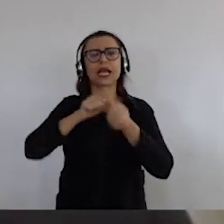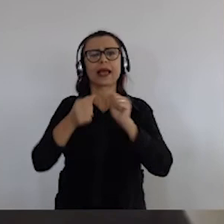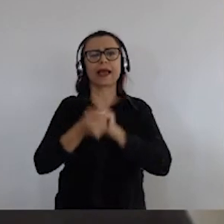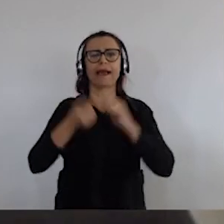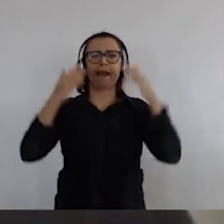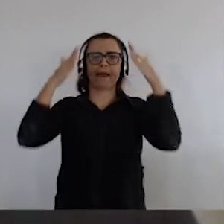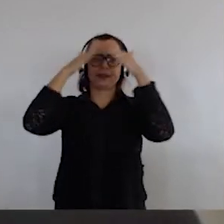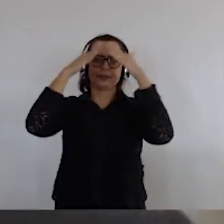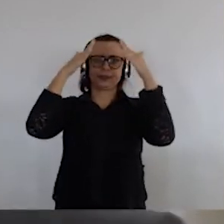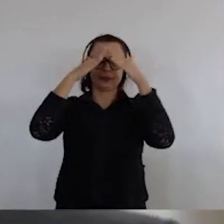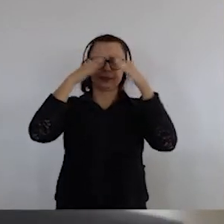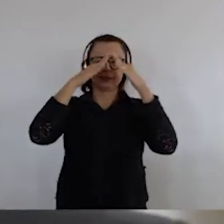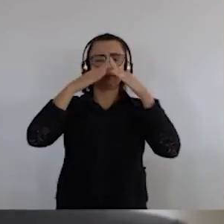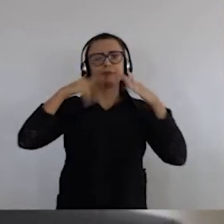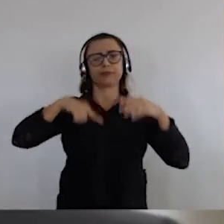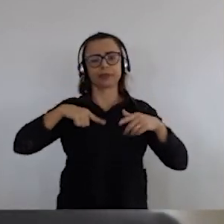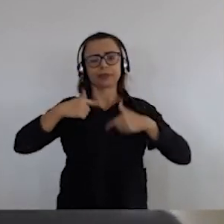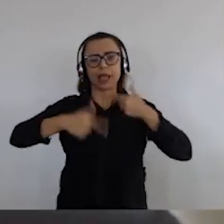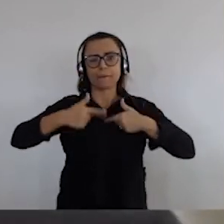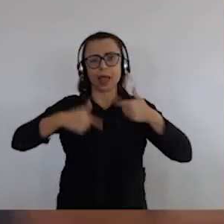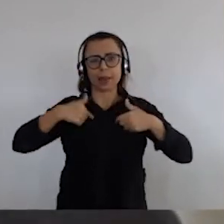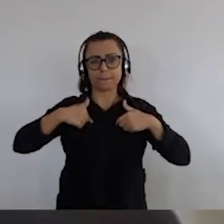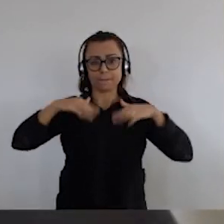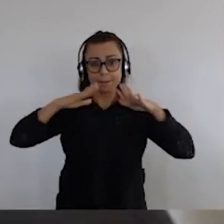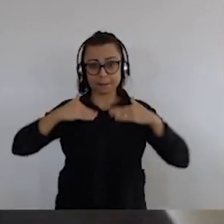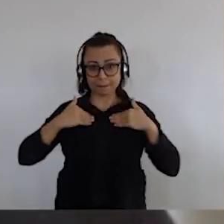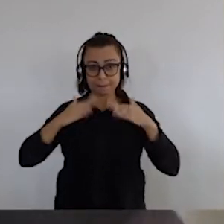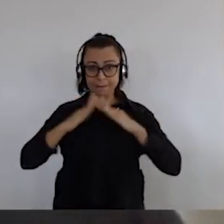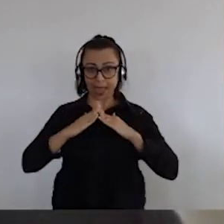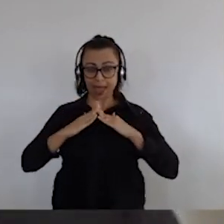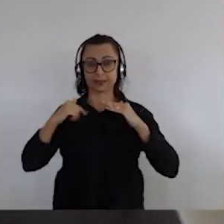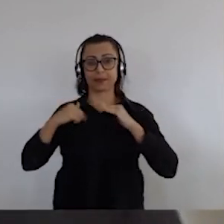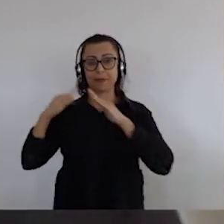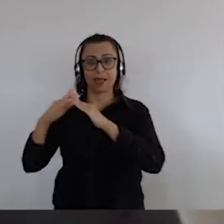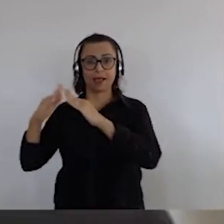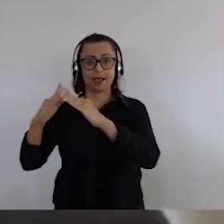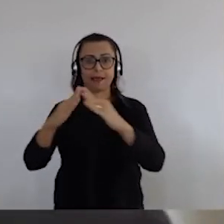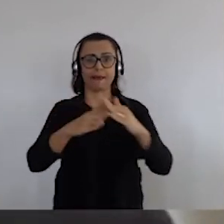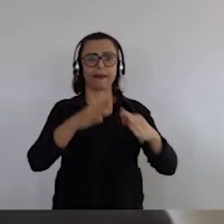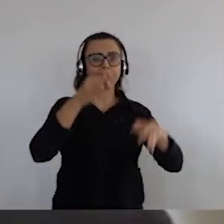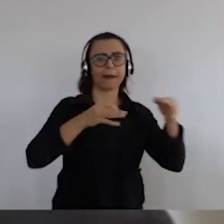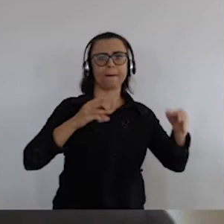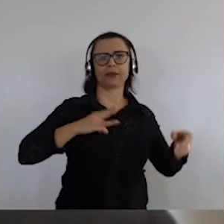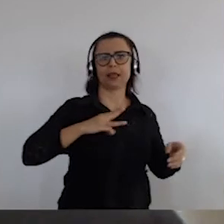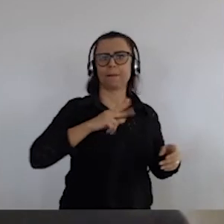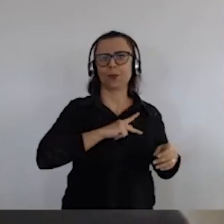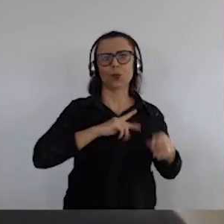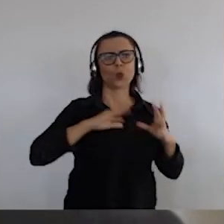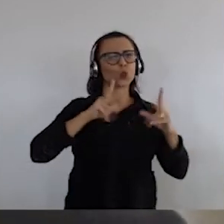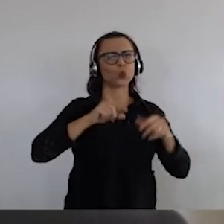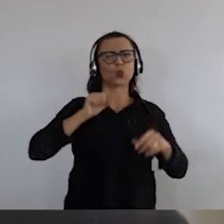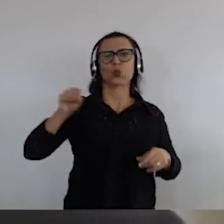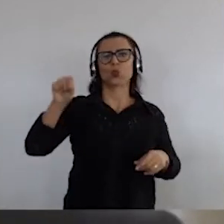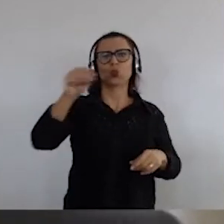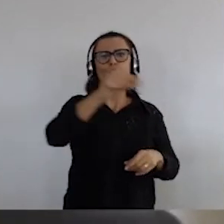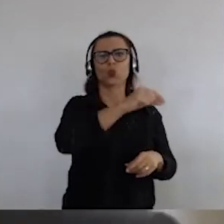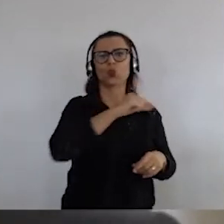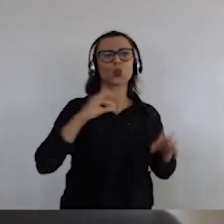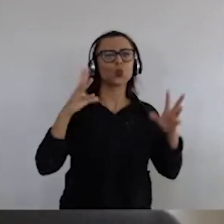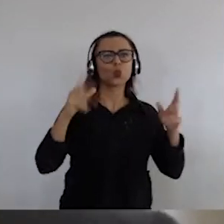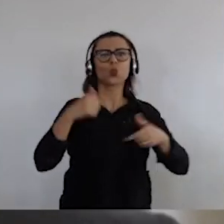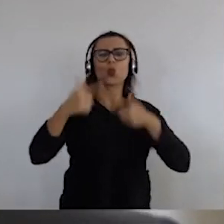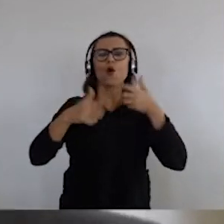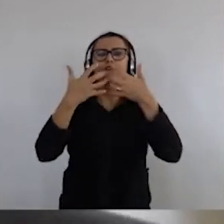home office. Nós, os advogados, e também o Poder Judiciário, o Ministério Público, todos os lados envolvidos